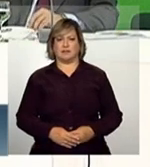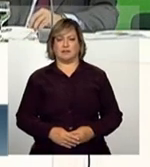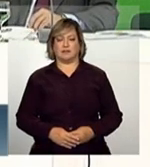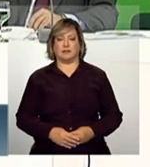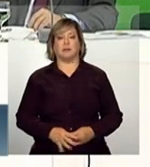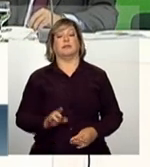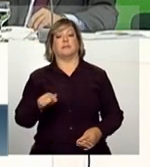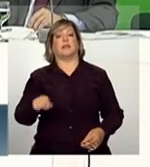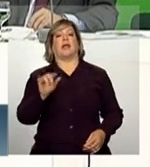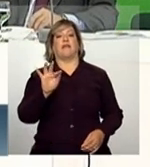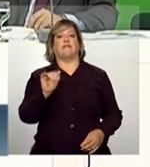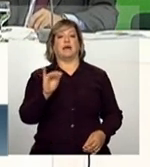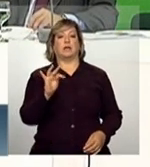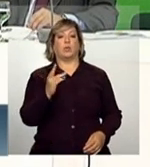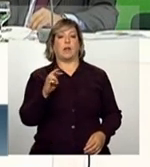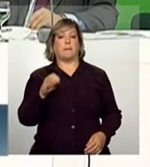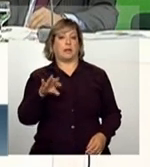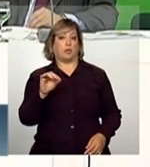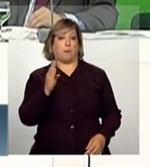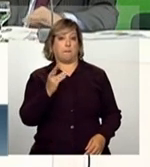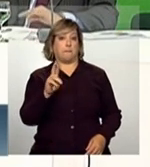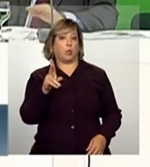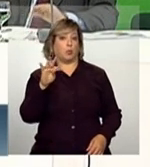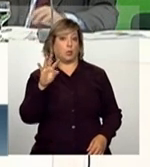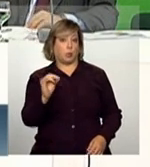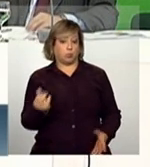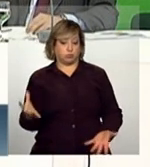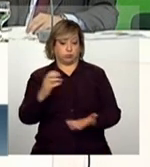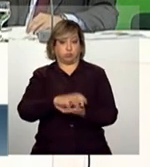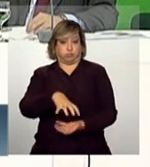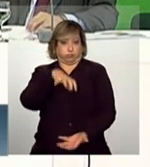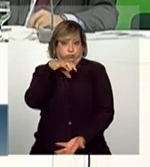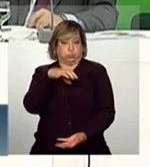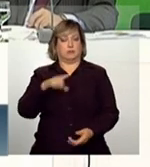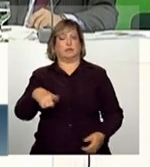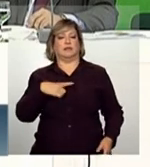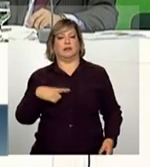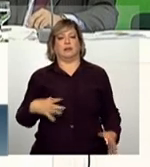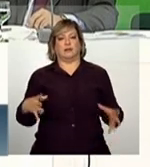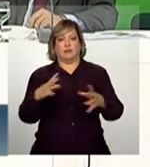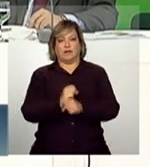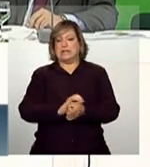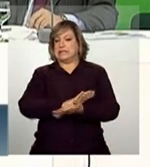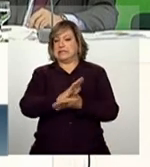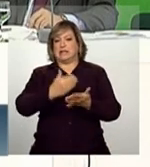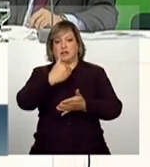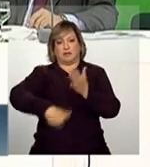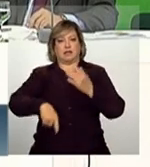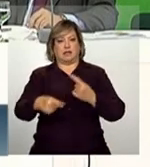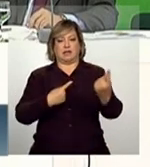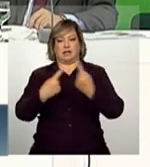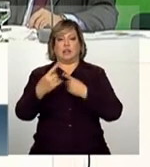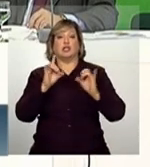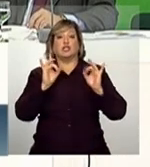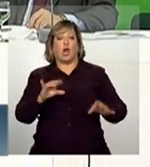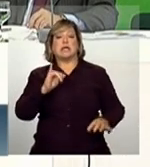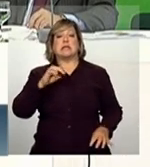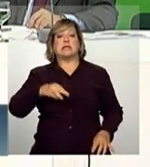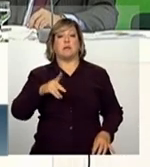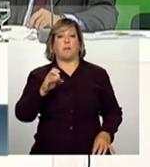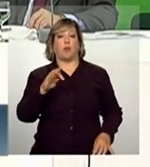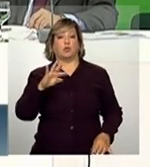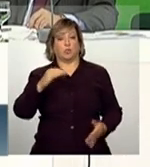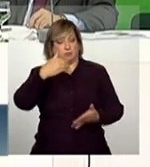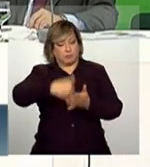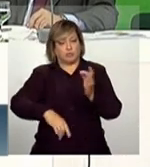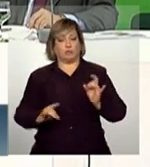É o faturamento bruto, exatamente. É o faturamento bruto da operação, sem dedução de transporte, apenas de impostos.